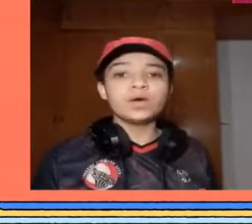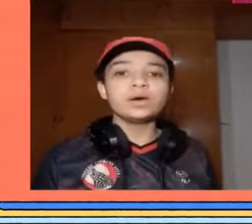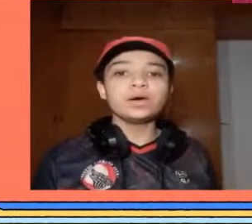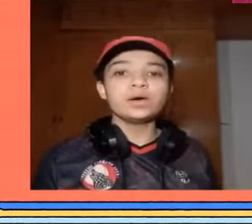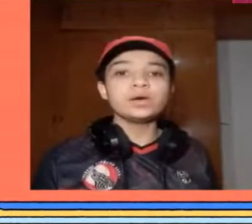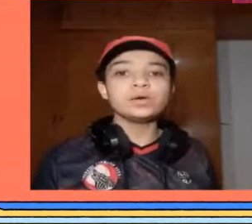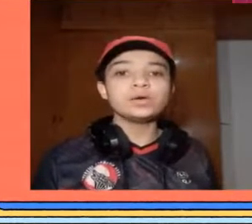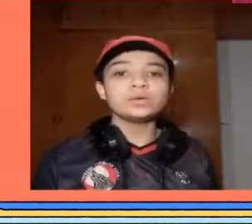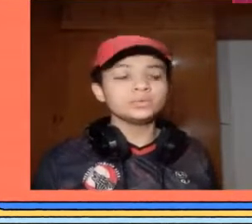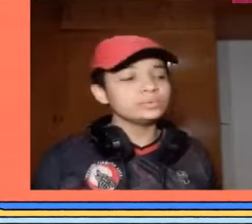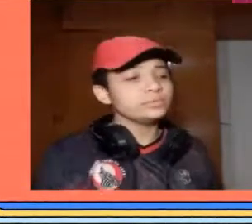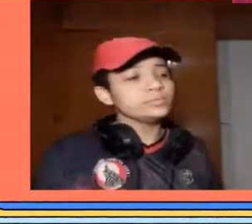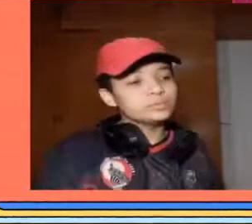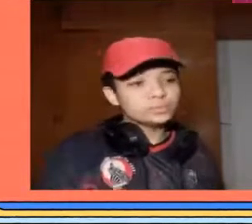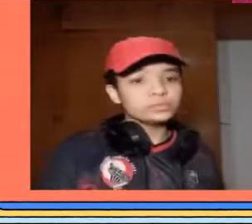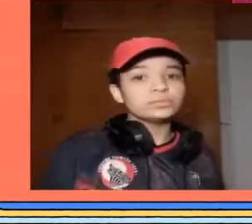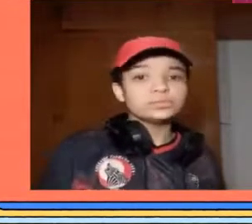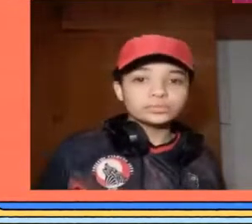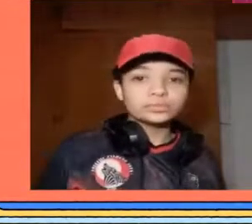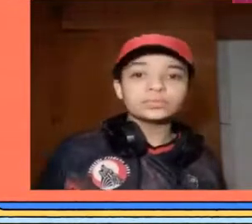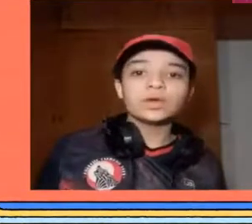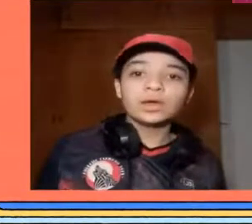eu vou.